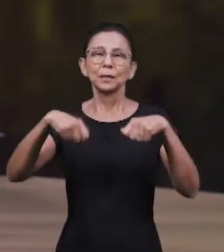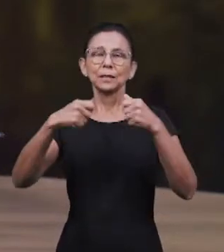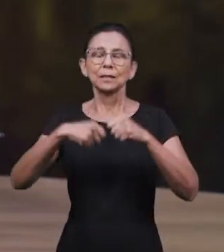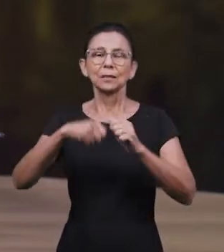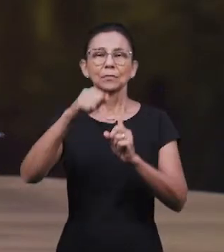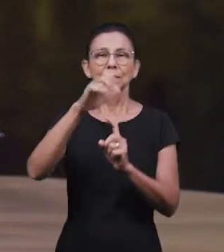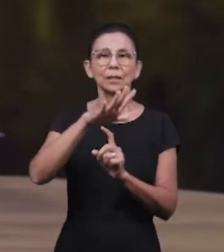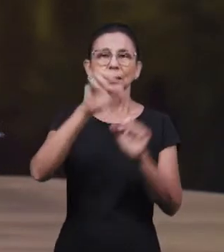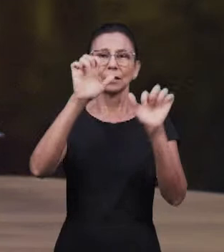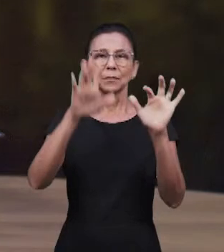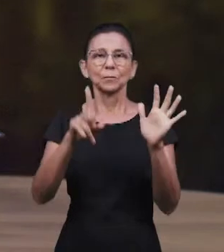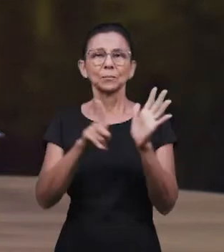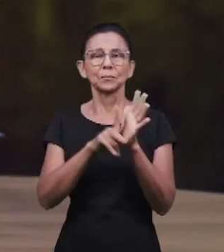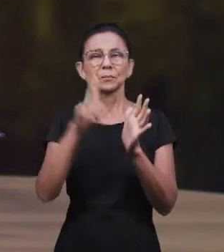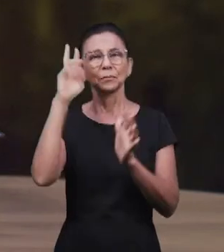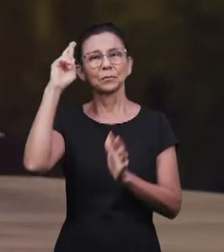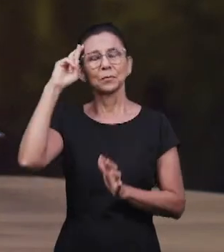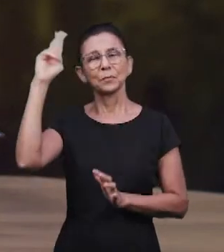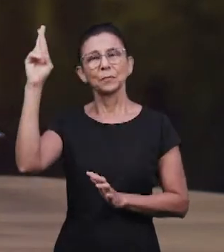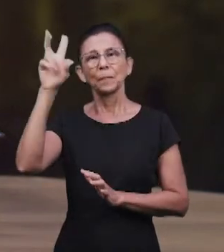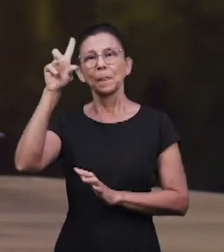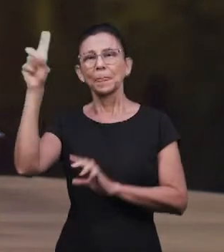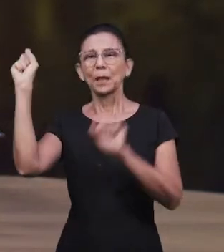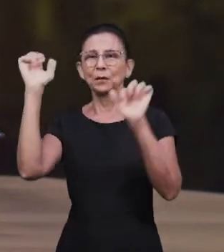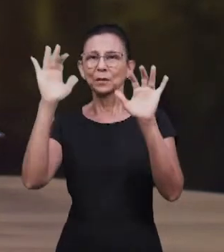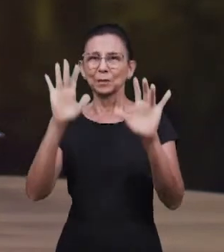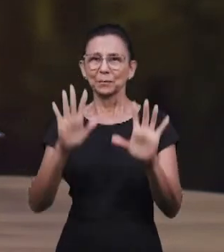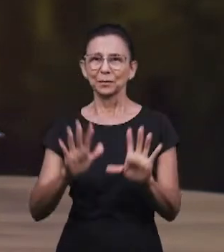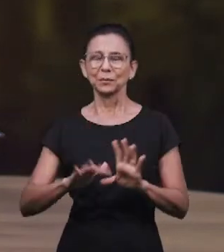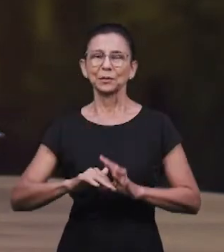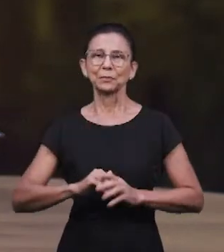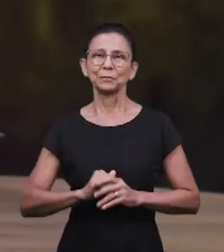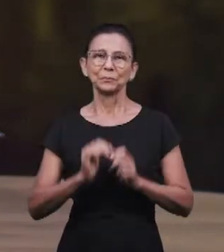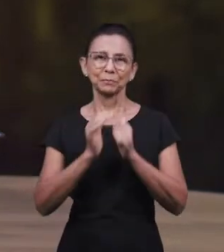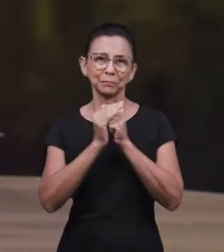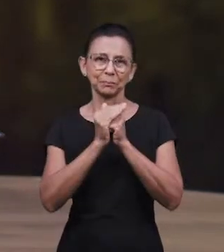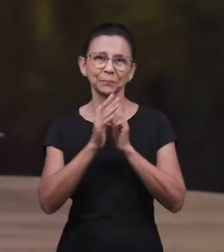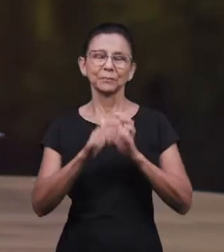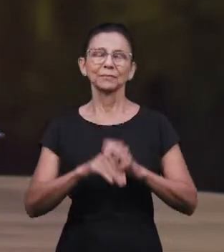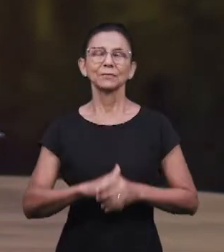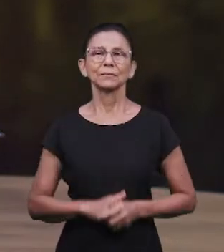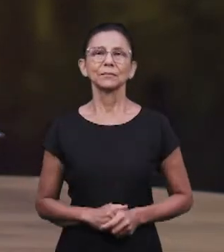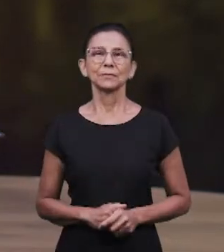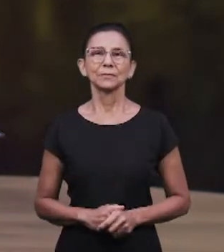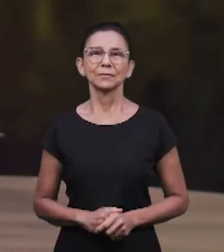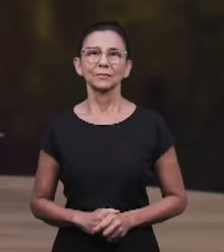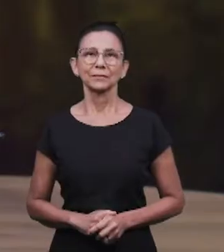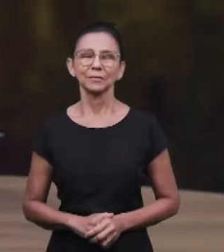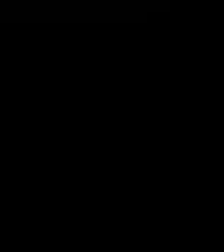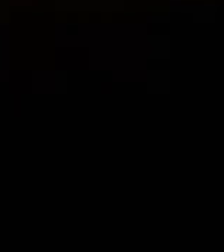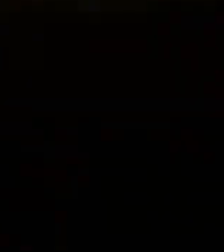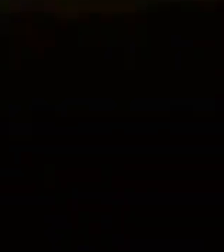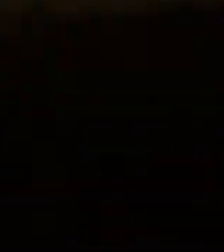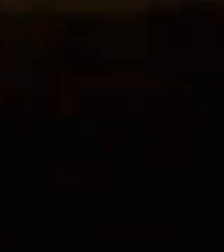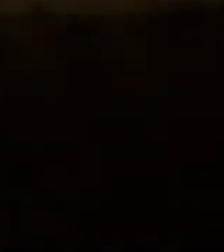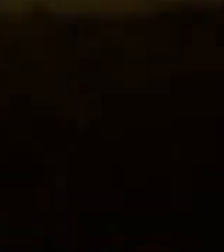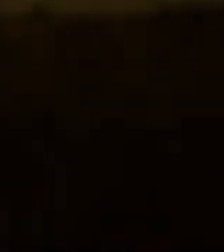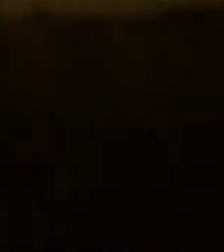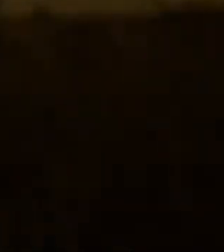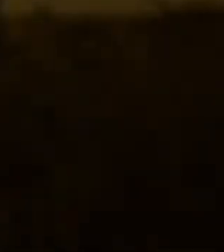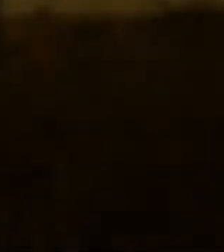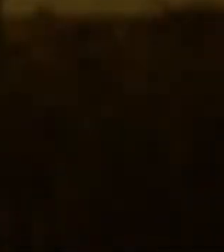necessitadas da graça e da bênção do Senhor. Que Deus nos abençoe. Amém.